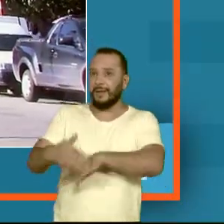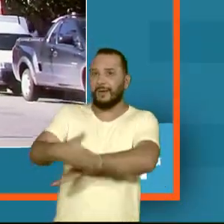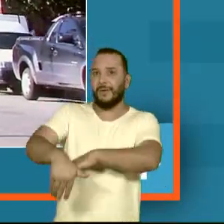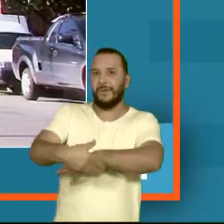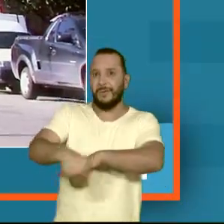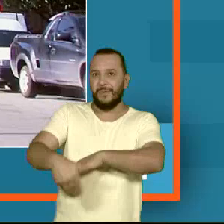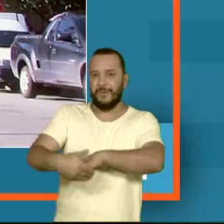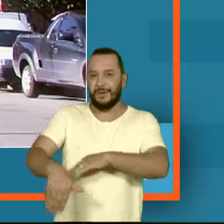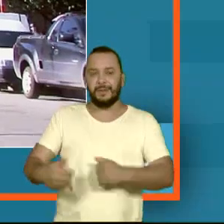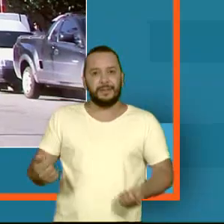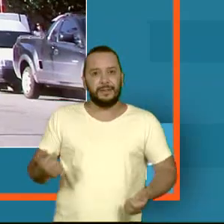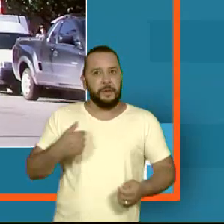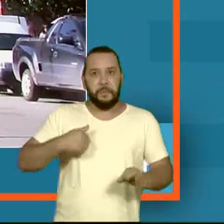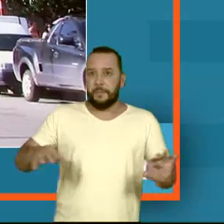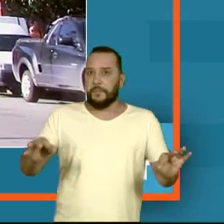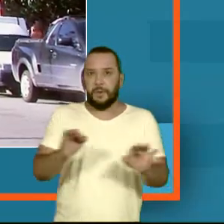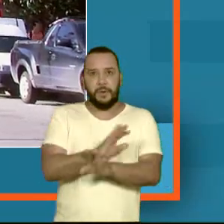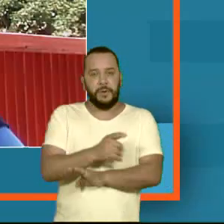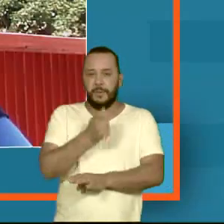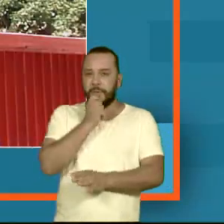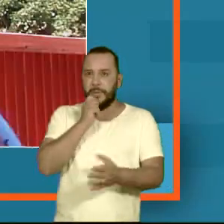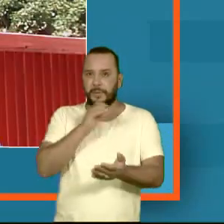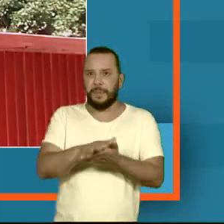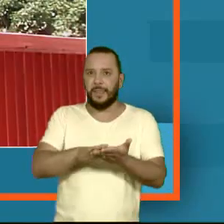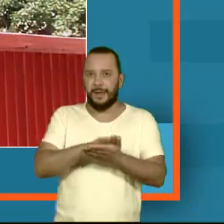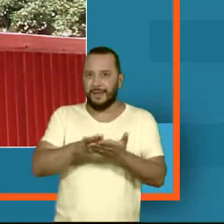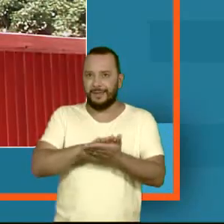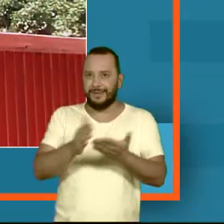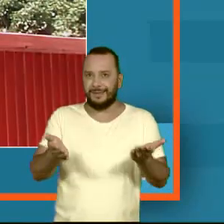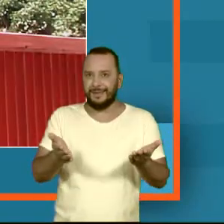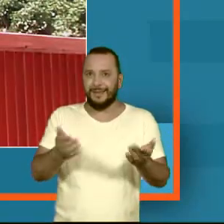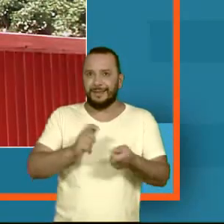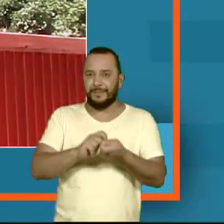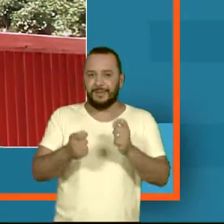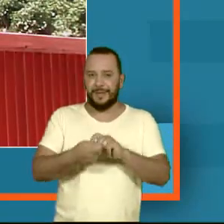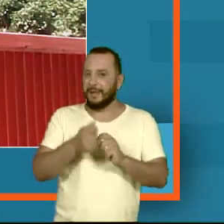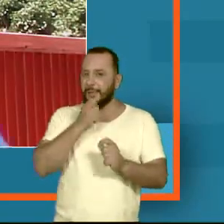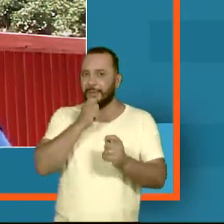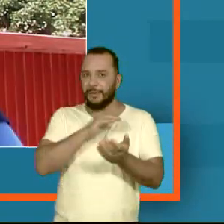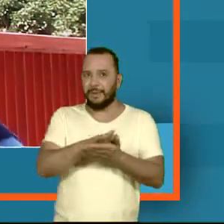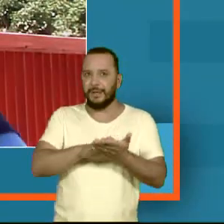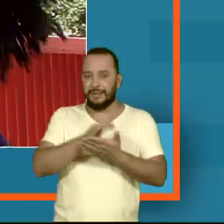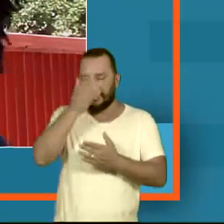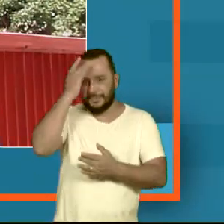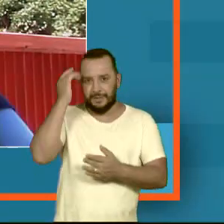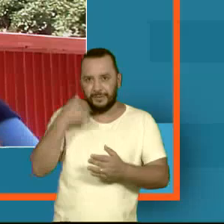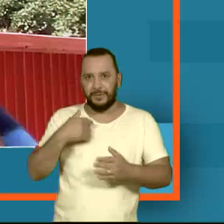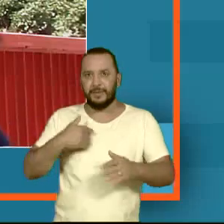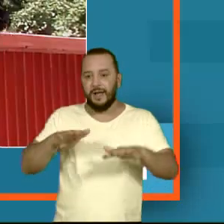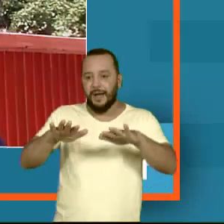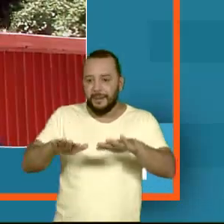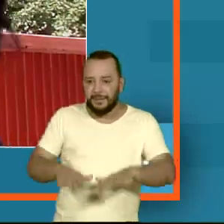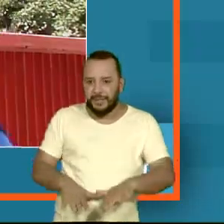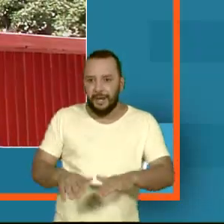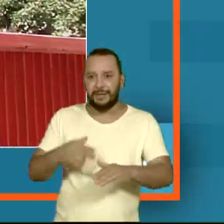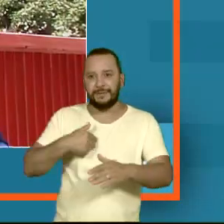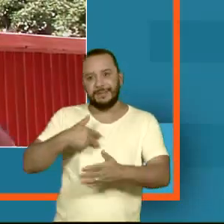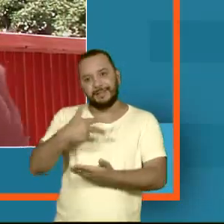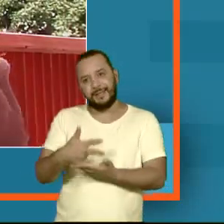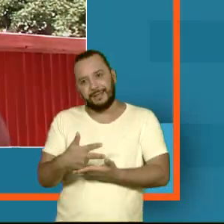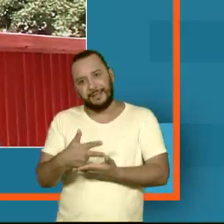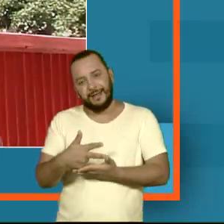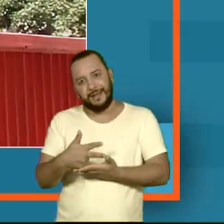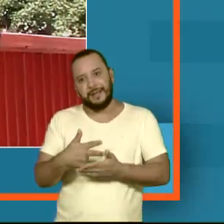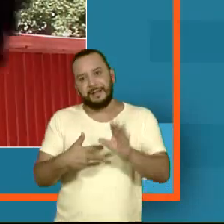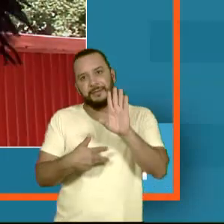cenário externo, não está feito o suspenso, não está feito para bonequeiro. Então, os manipuladores estão deitados no chão, estão abaixados, estão em cima de